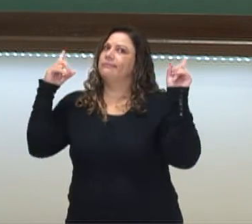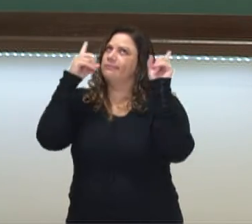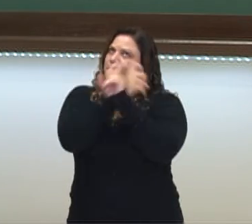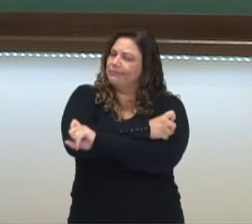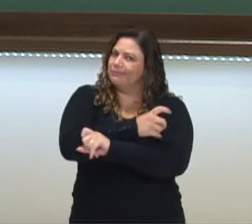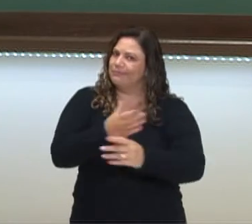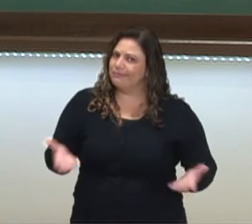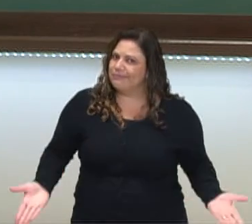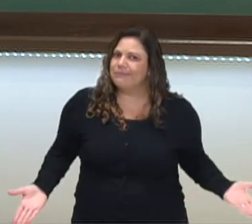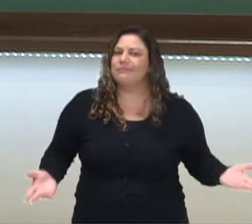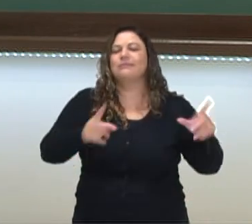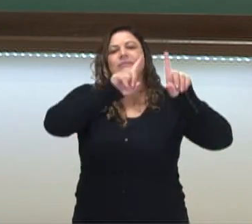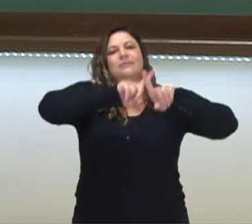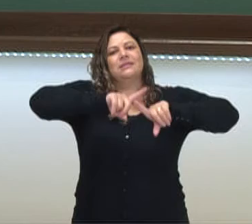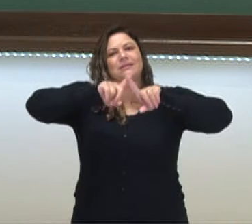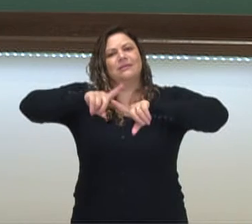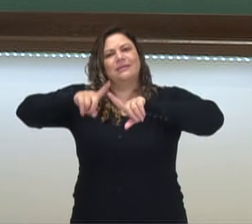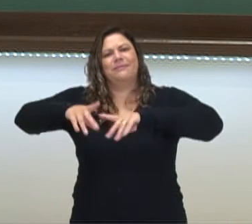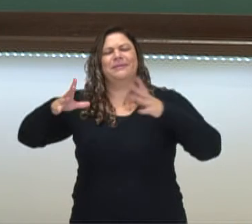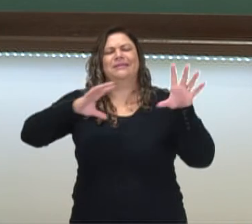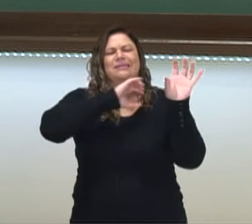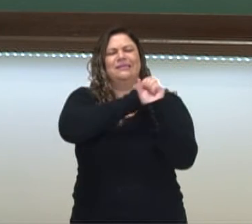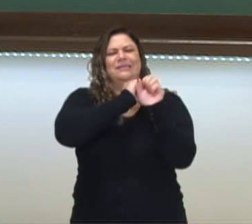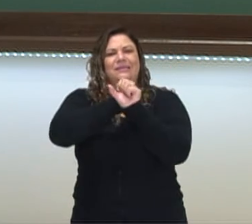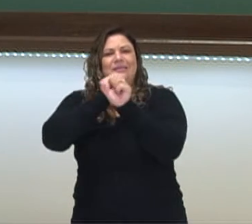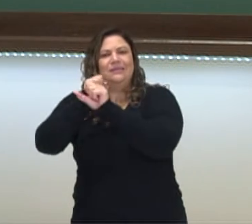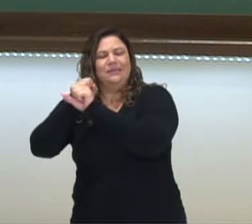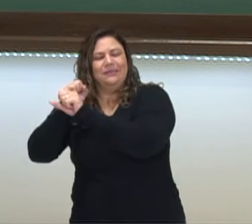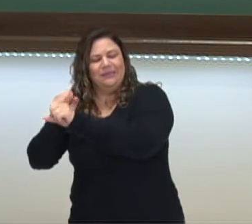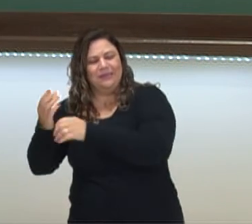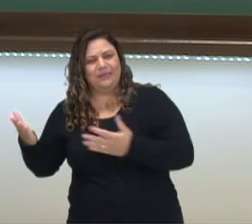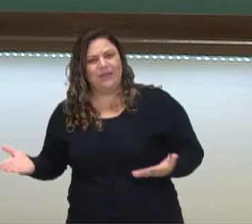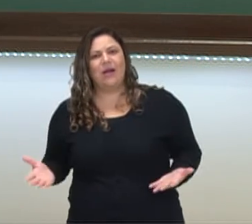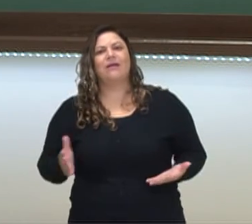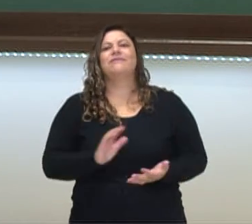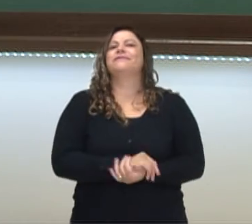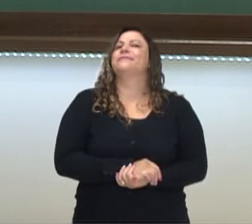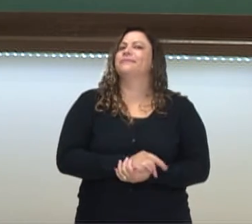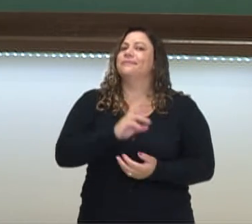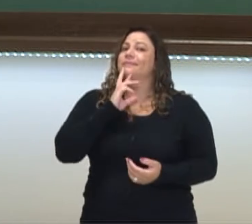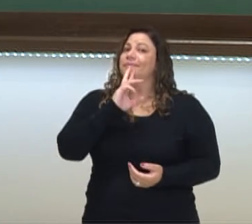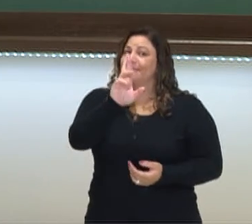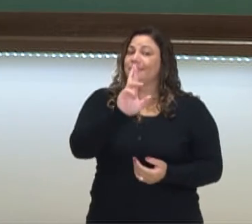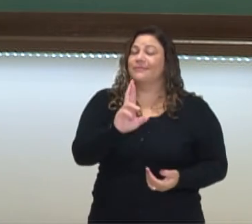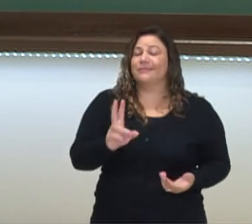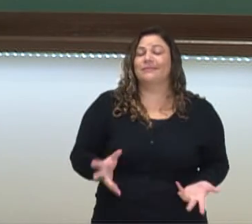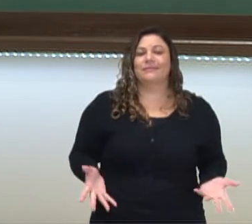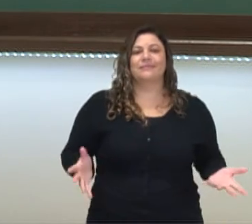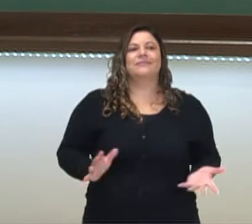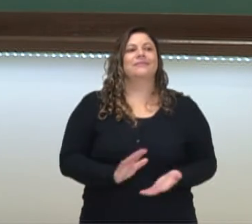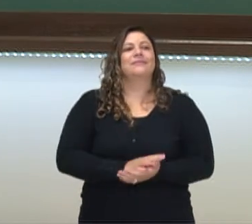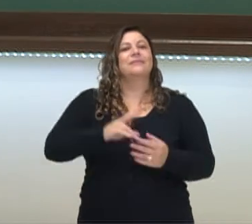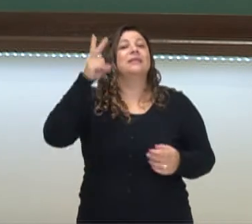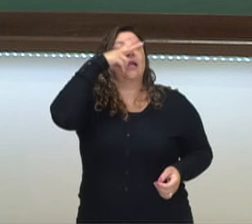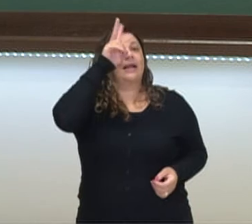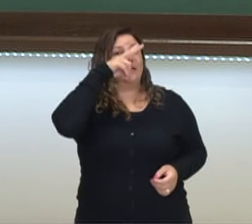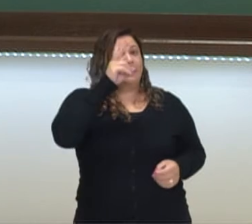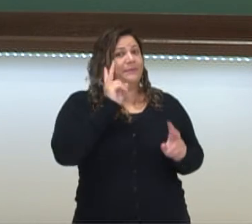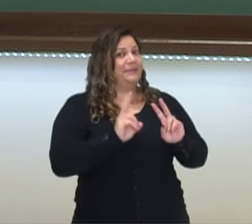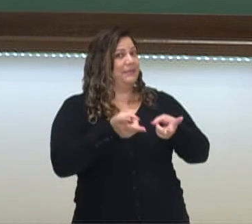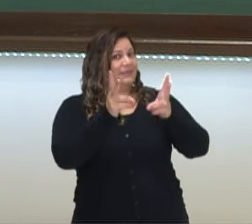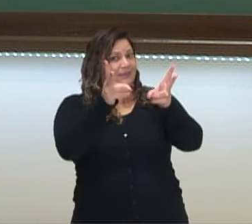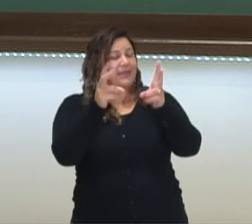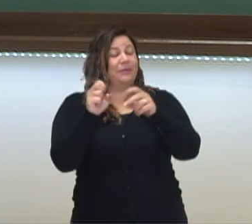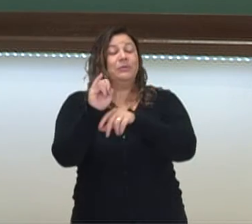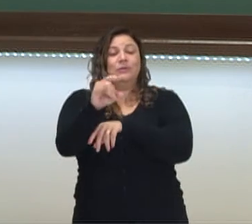né? Multiplicar por 9 não, mas somar o número 9 vezes para chegar no resultado? Lembre-se sempre,